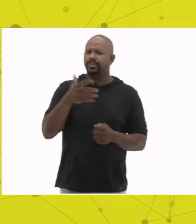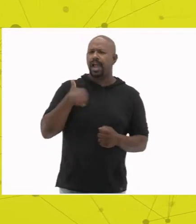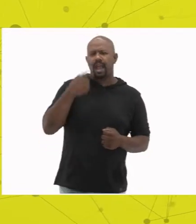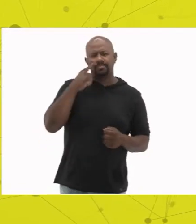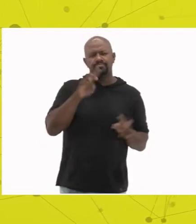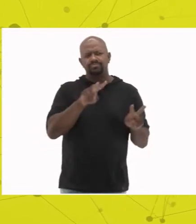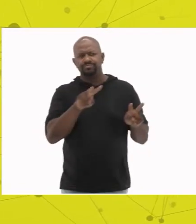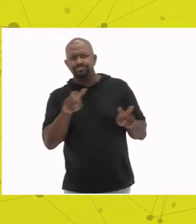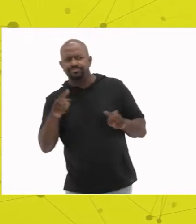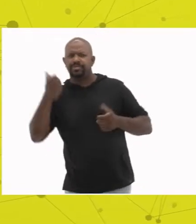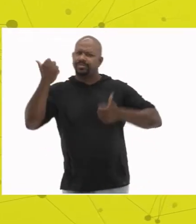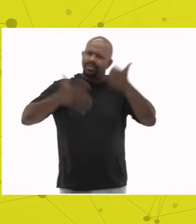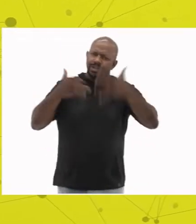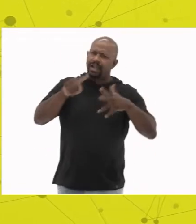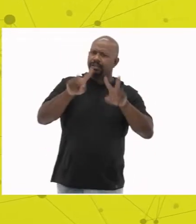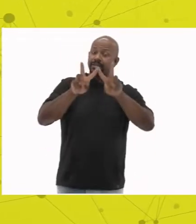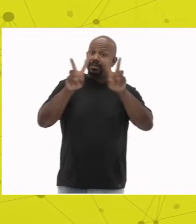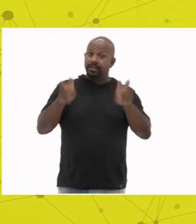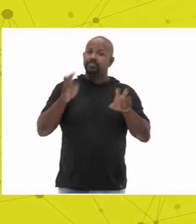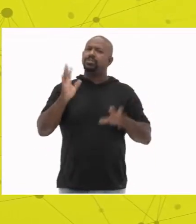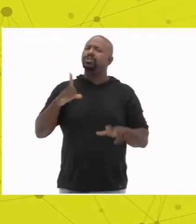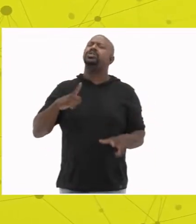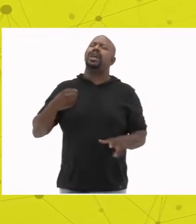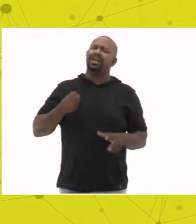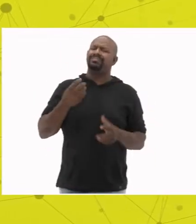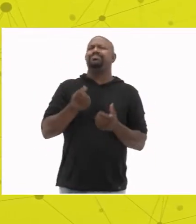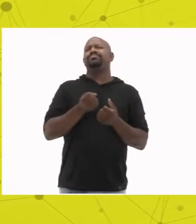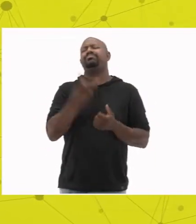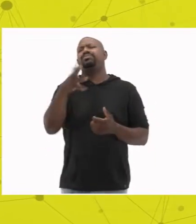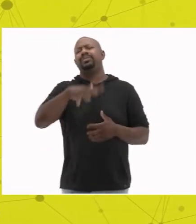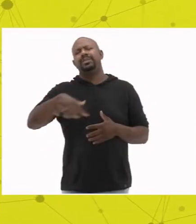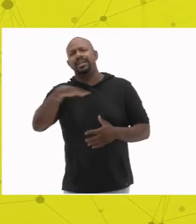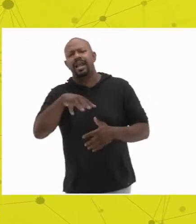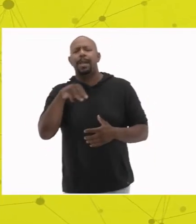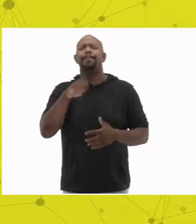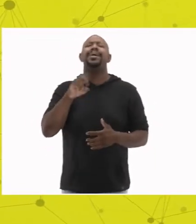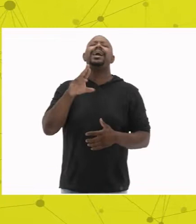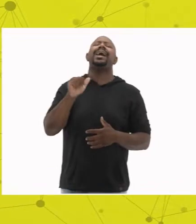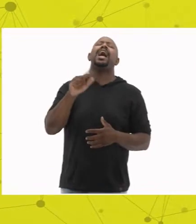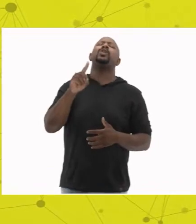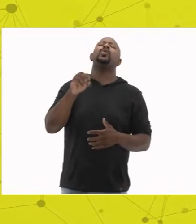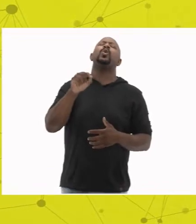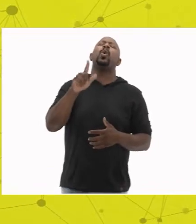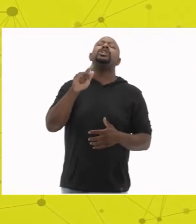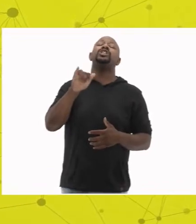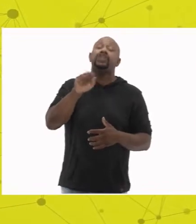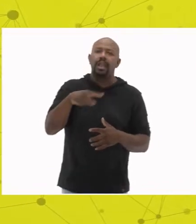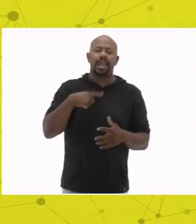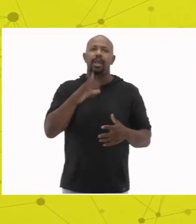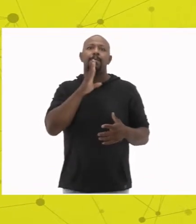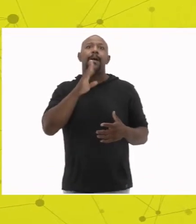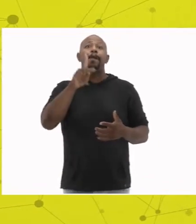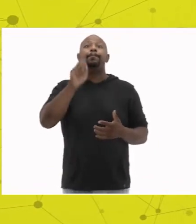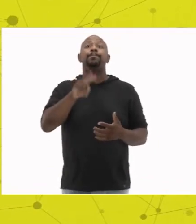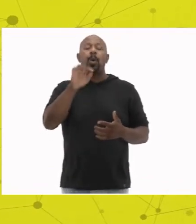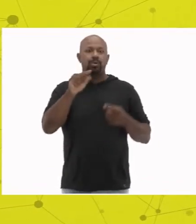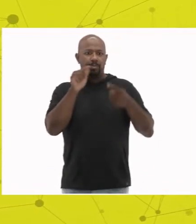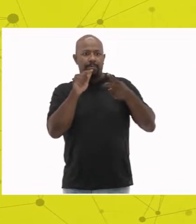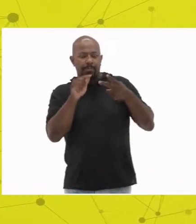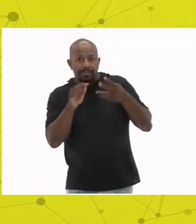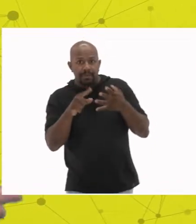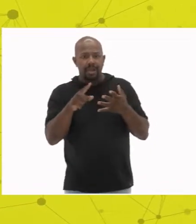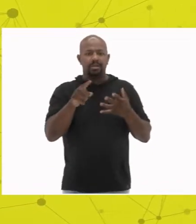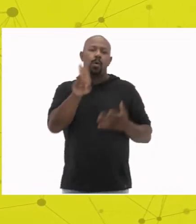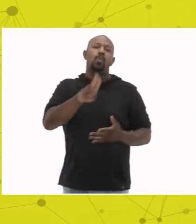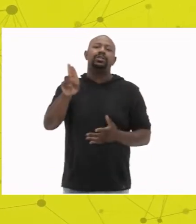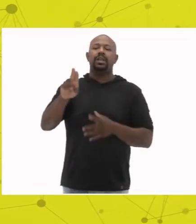Você já deve ter ouvido falar desse termo, pois ele já teve idas e vindas no âmbito da mercadologia. Aquele esquema de pontos que prometem a troca